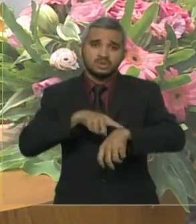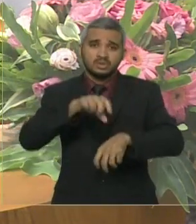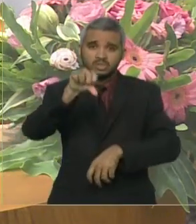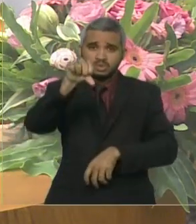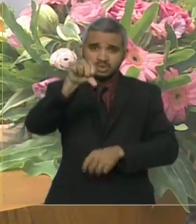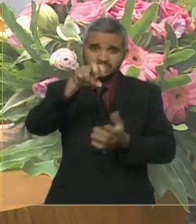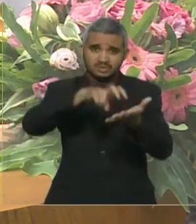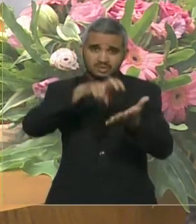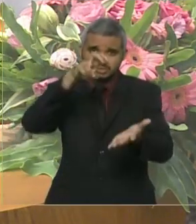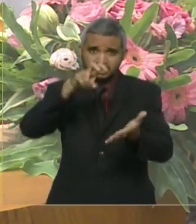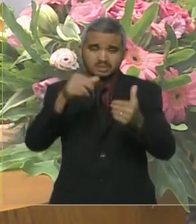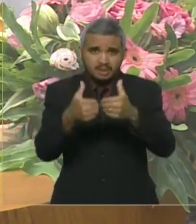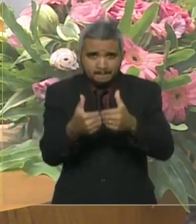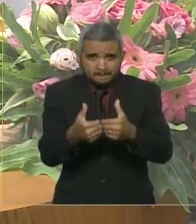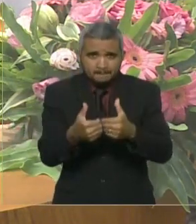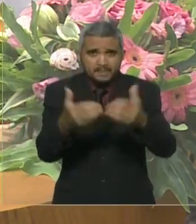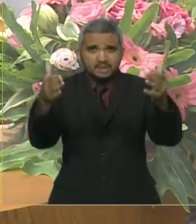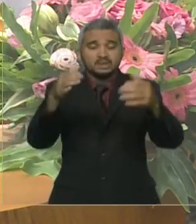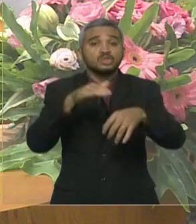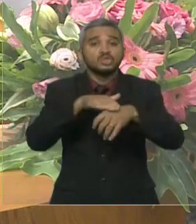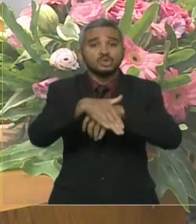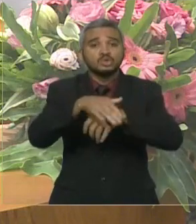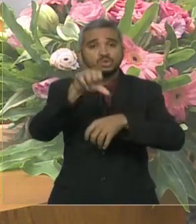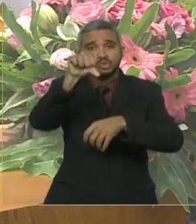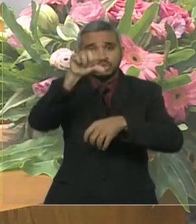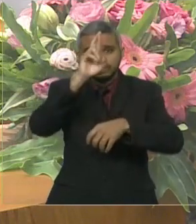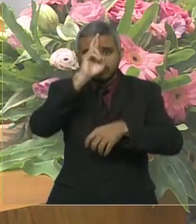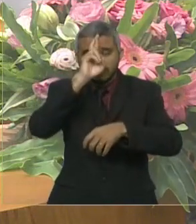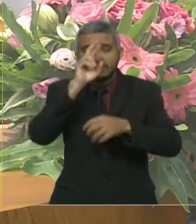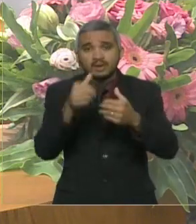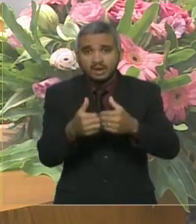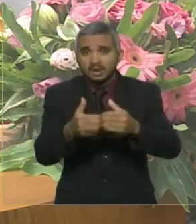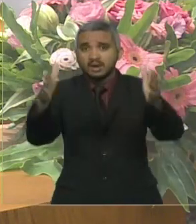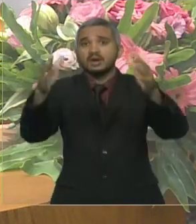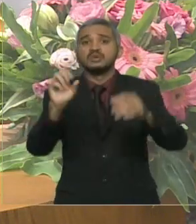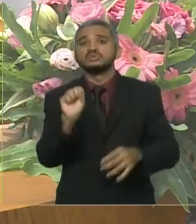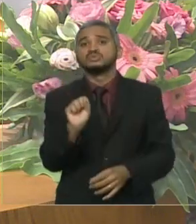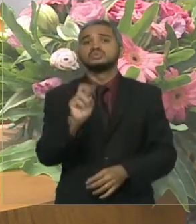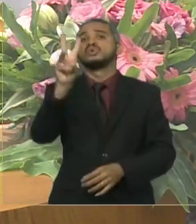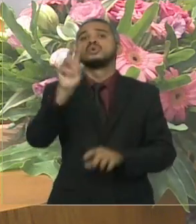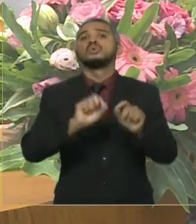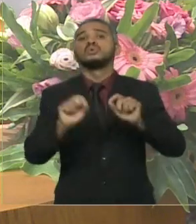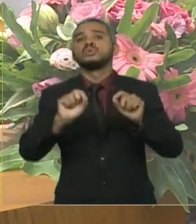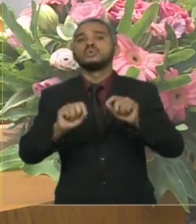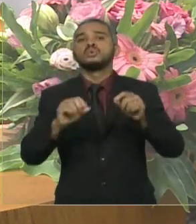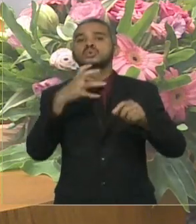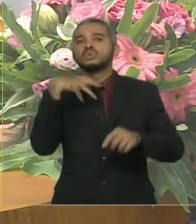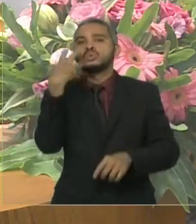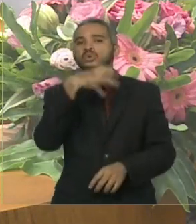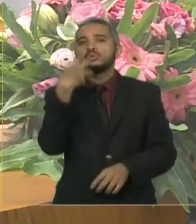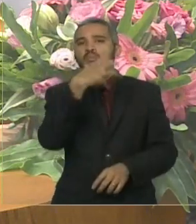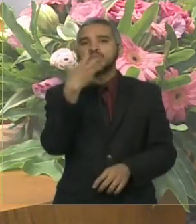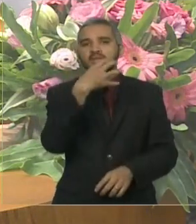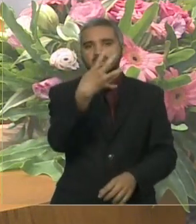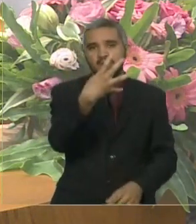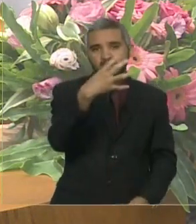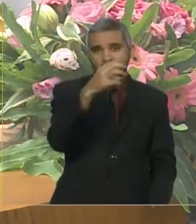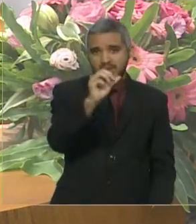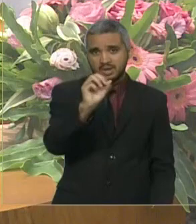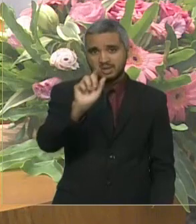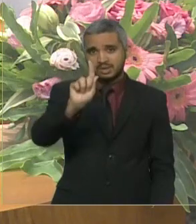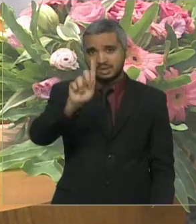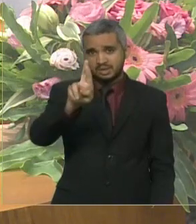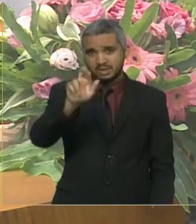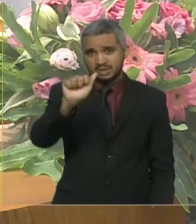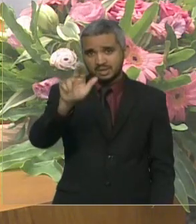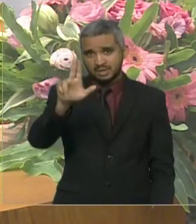abertura do show e do show do cantor da banda 40 Graus e também do cantor renomado